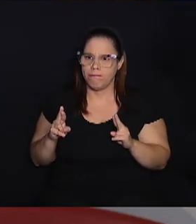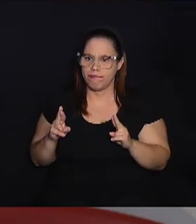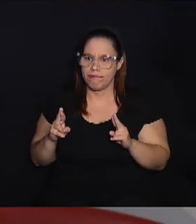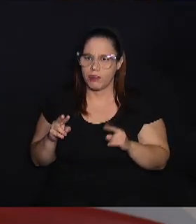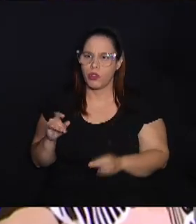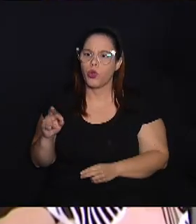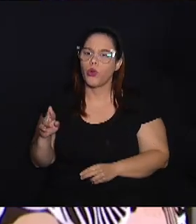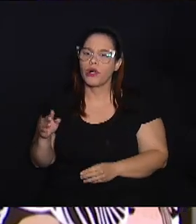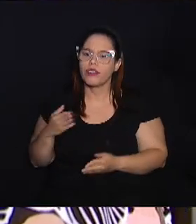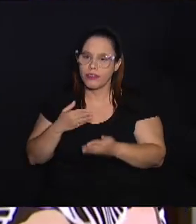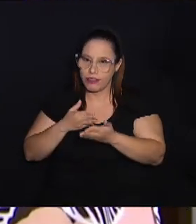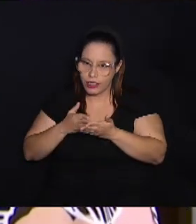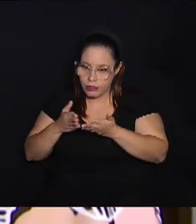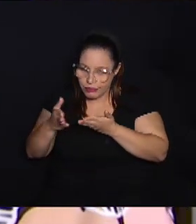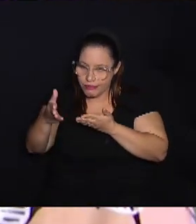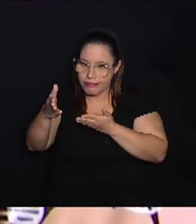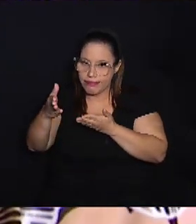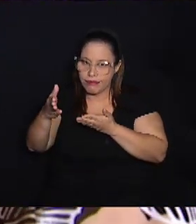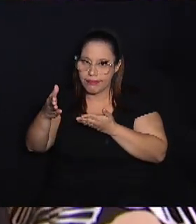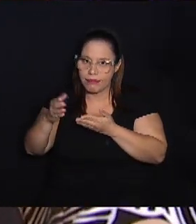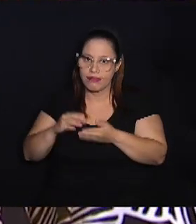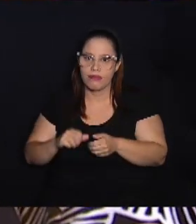gente vai em frente. Então, passaram, sim,